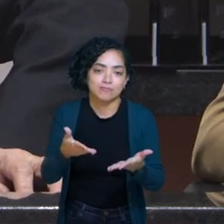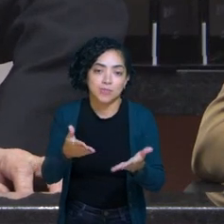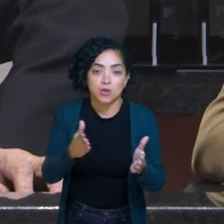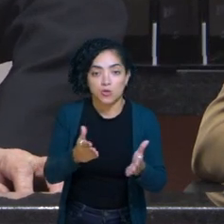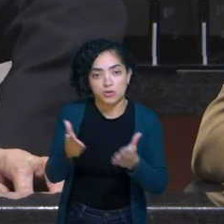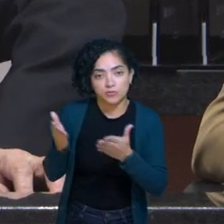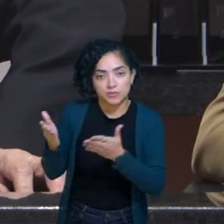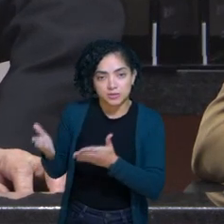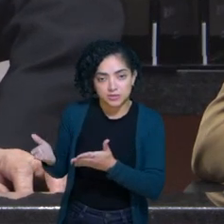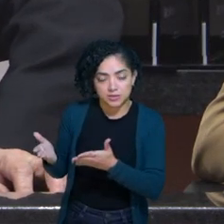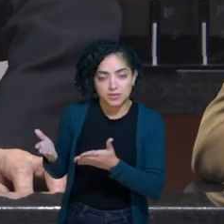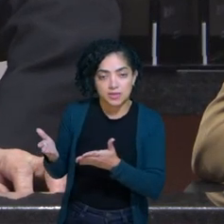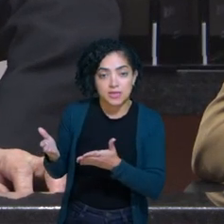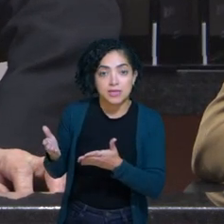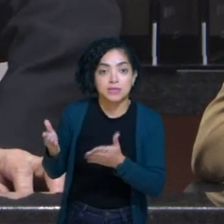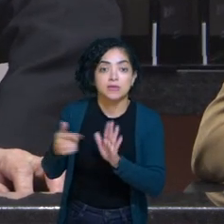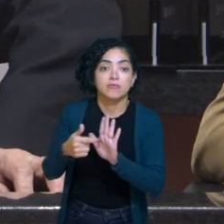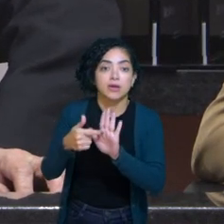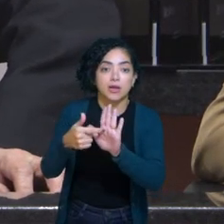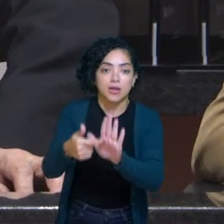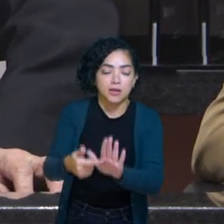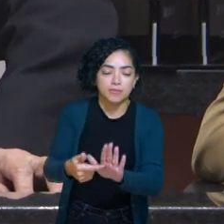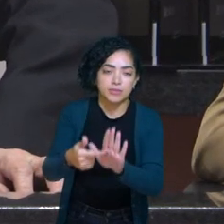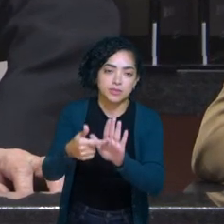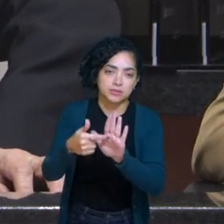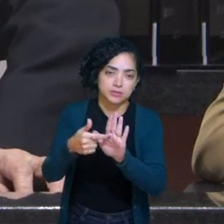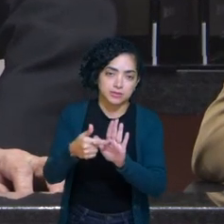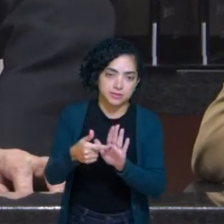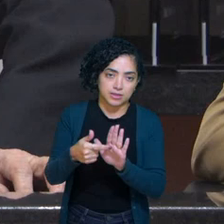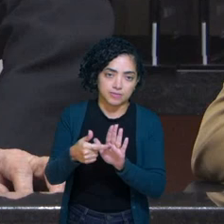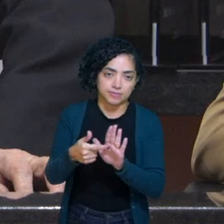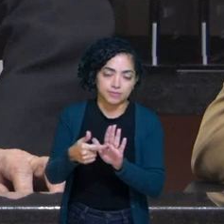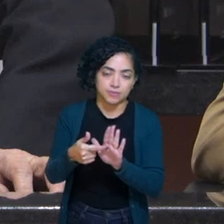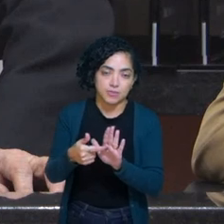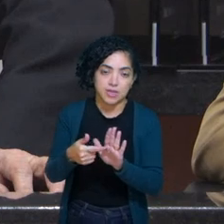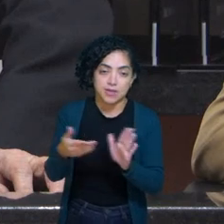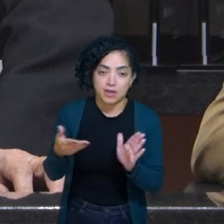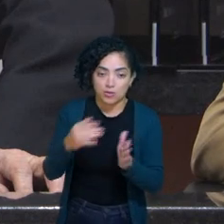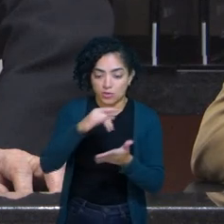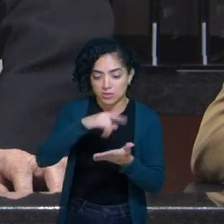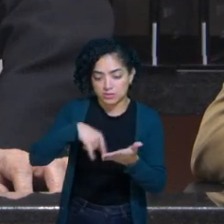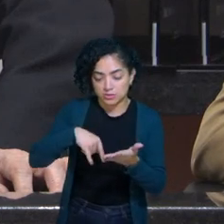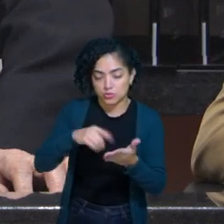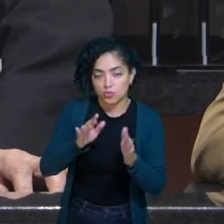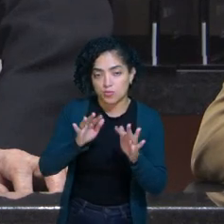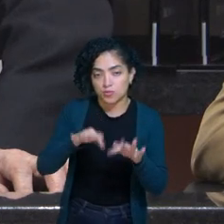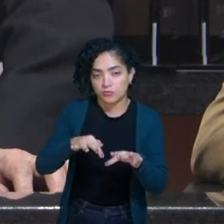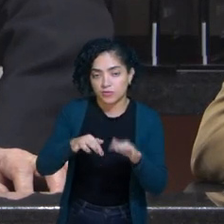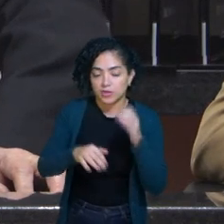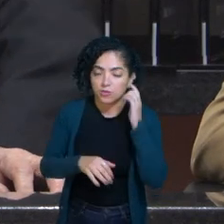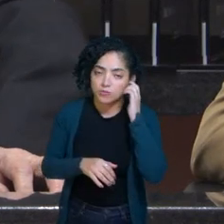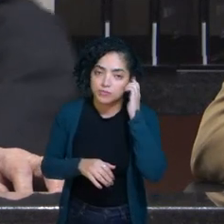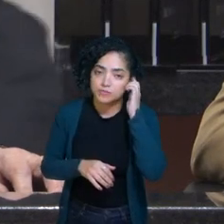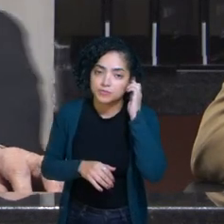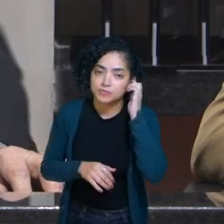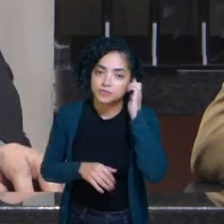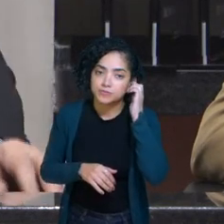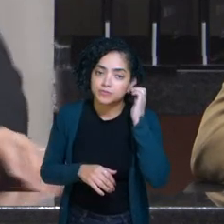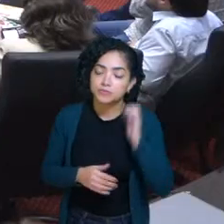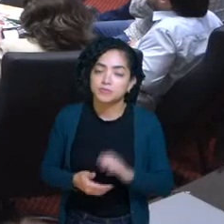elsil que vai apresentar e eh o documento final para que depois passemos a